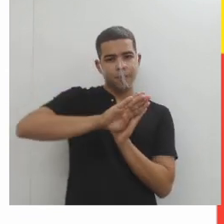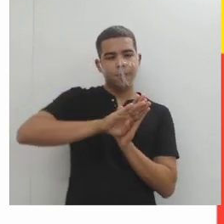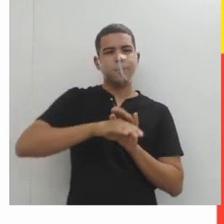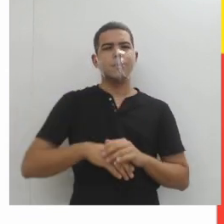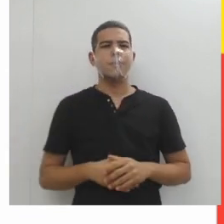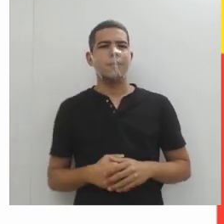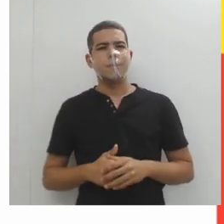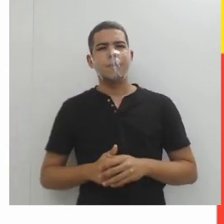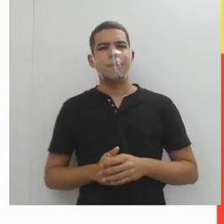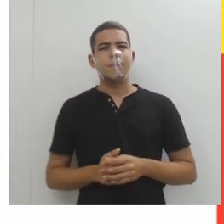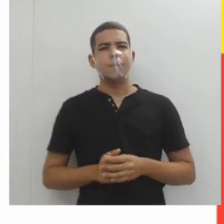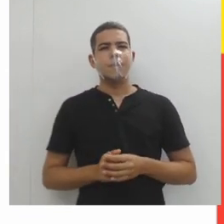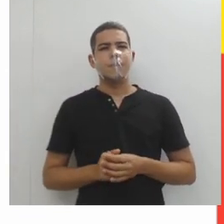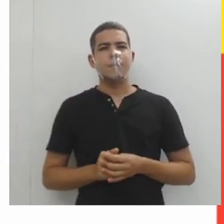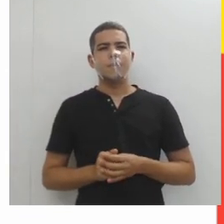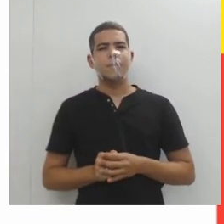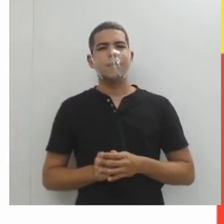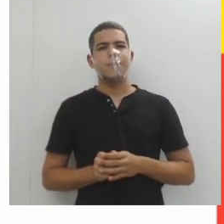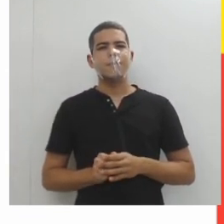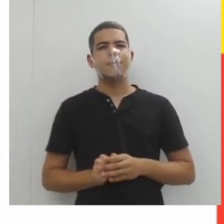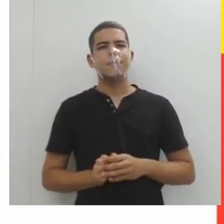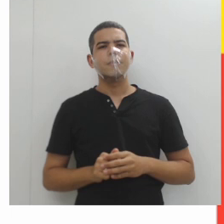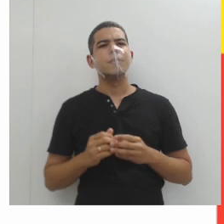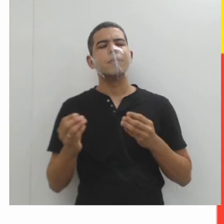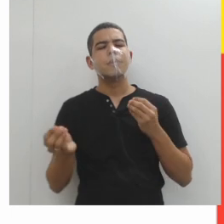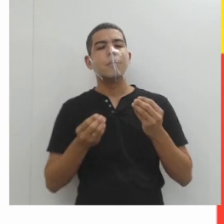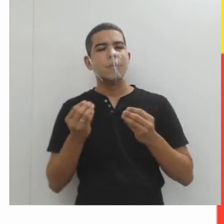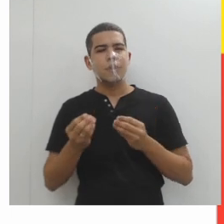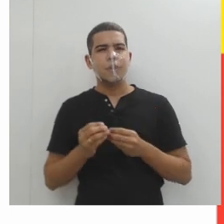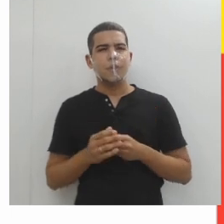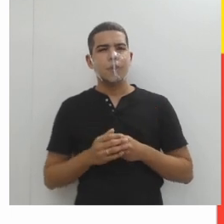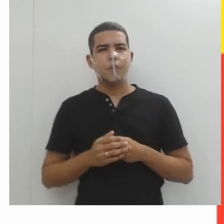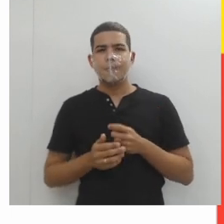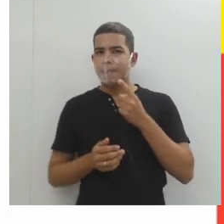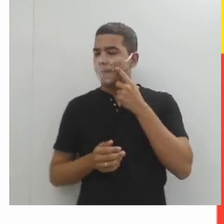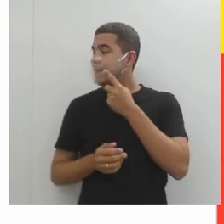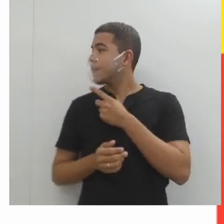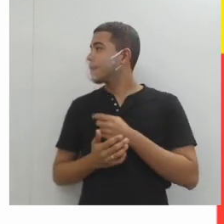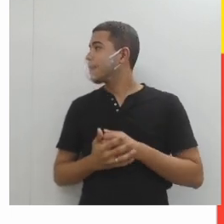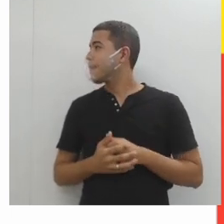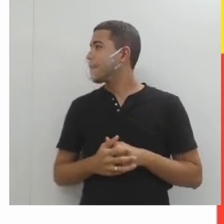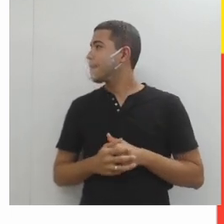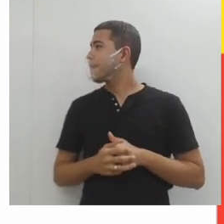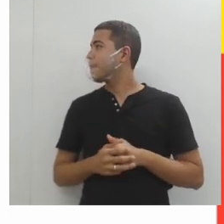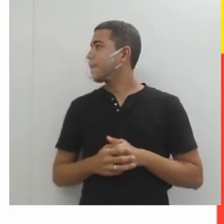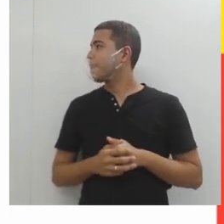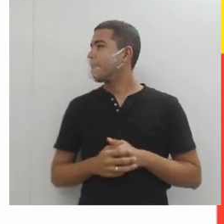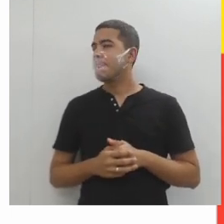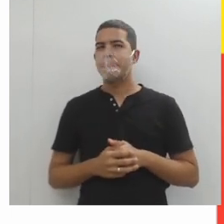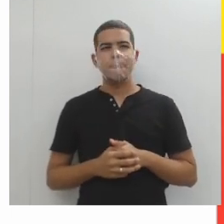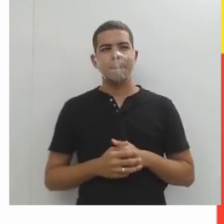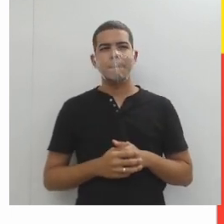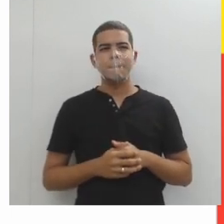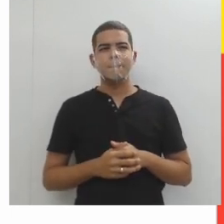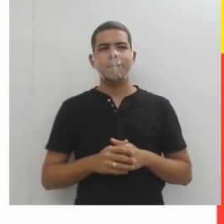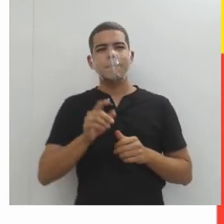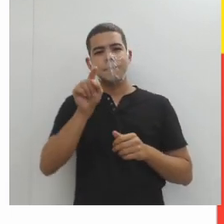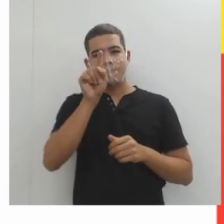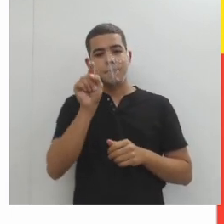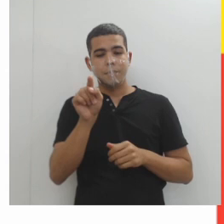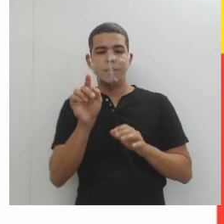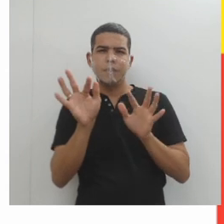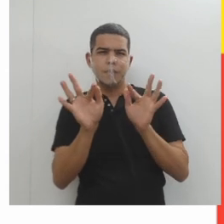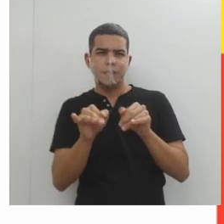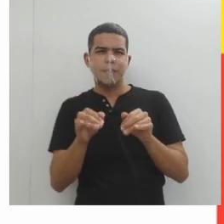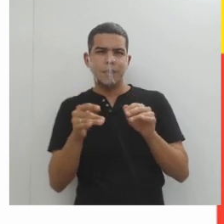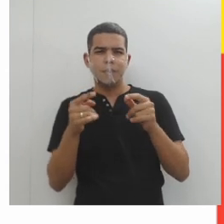coloco na frente de Julia, na frente do sujeito. Observa a resposta. Has Julia come from Japan? E a interrogativa no final.